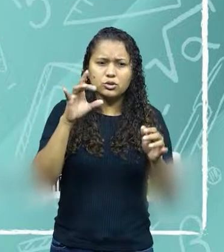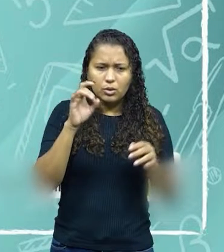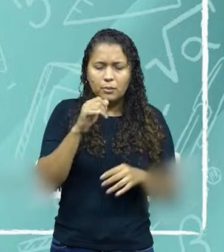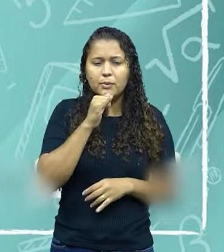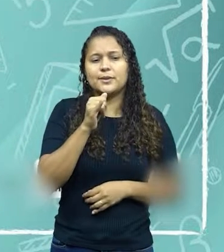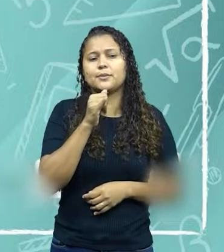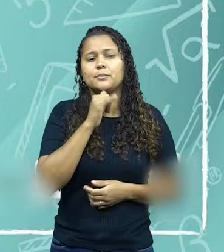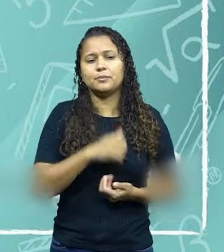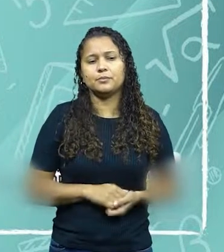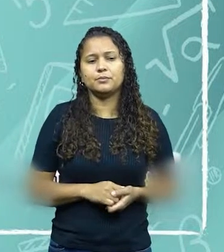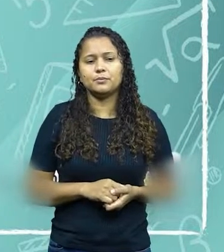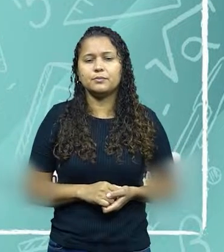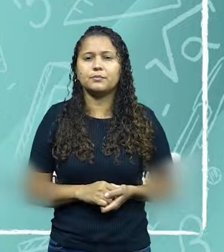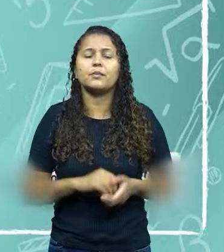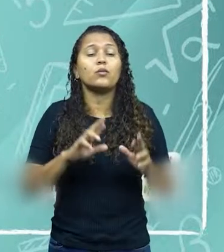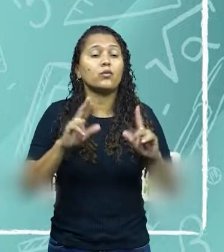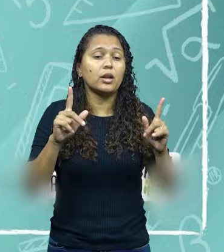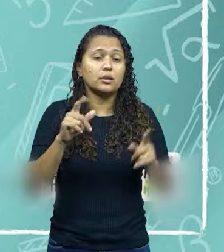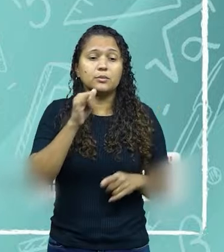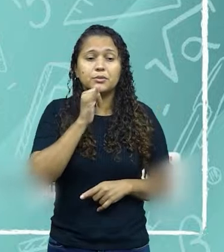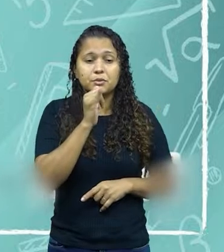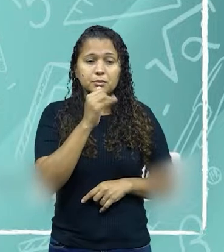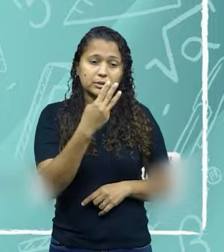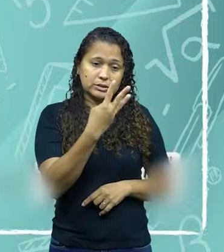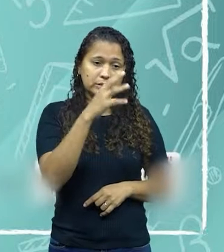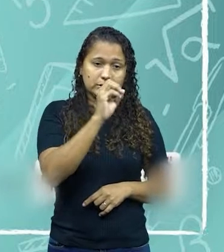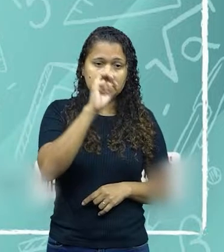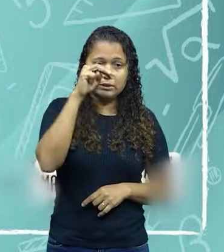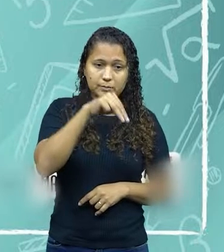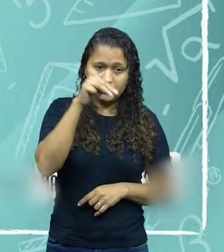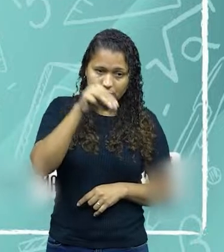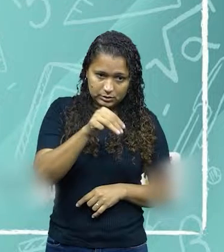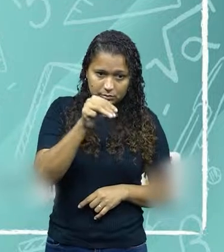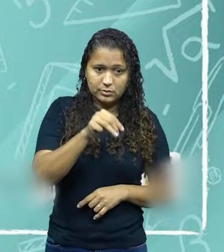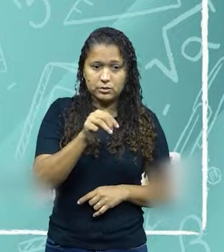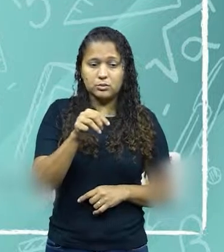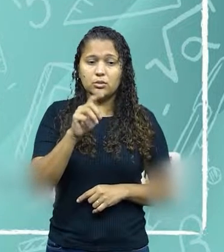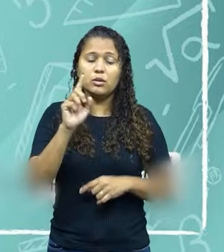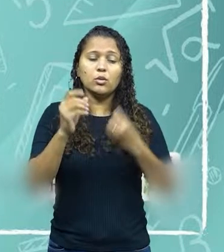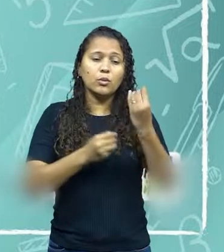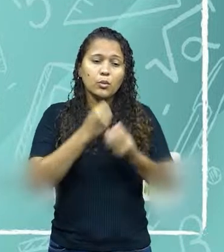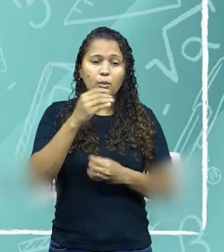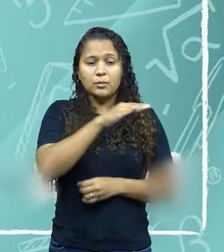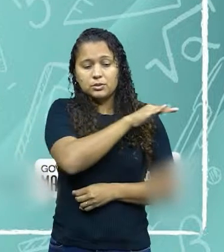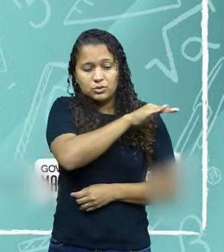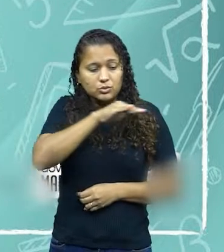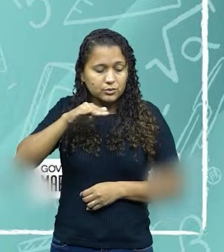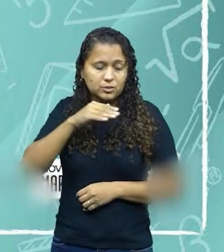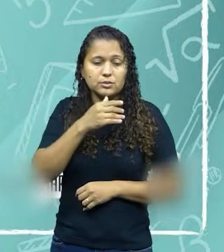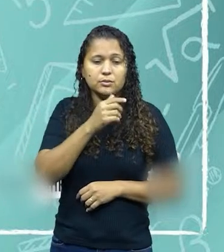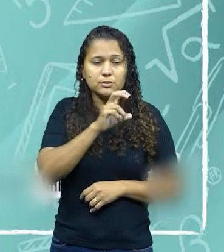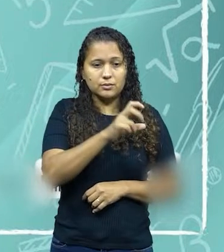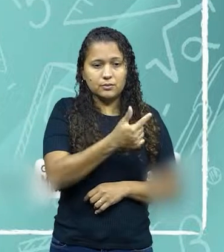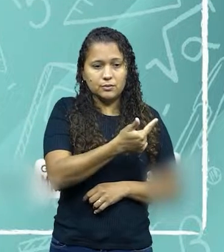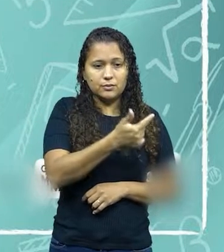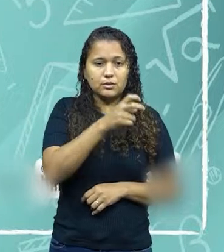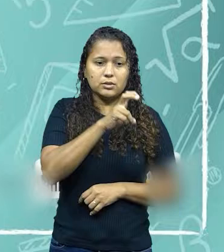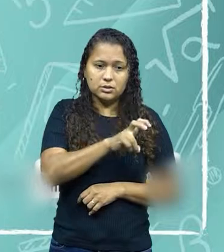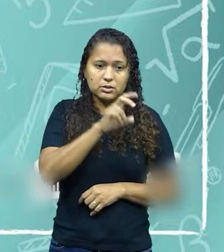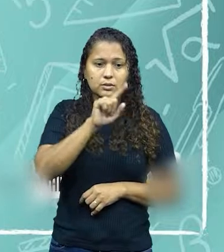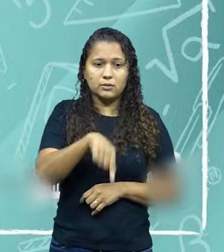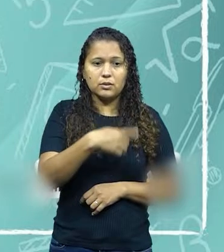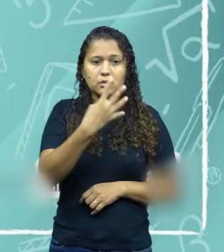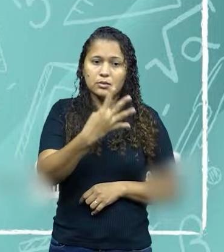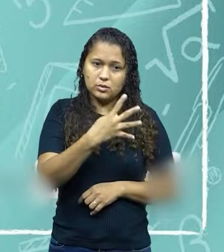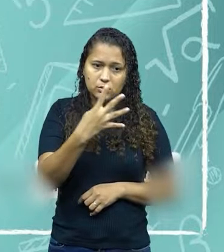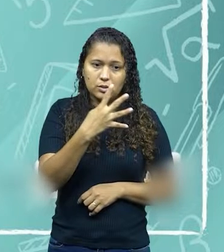só faz diferente. A gente pega o número em milímetros e nós vamos dividir pelo valor